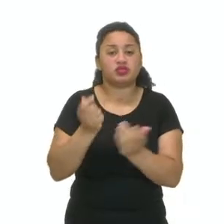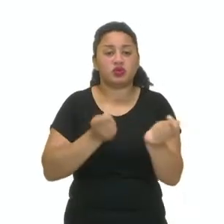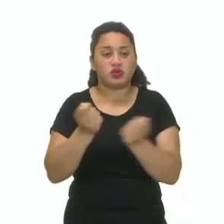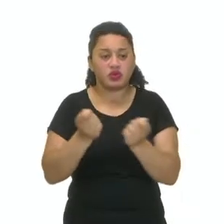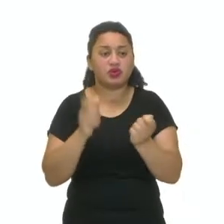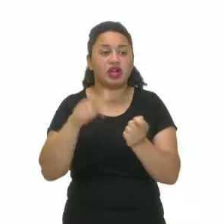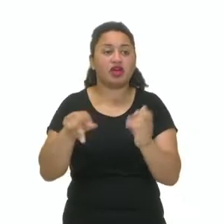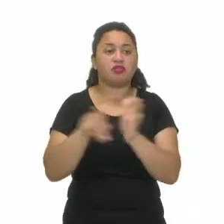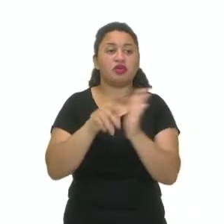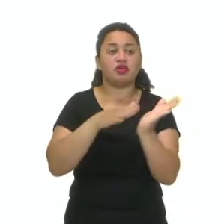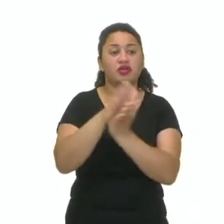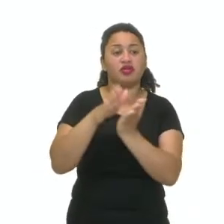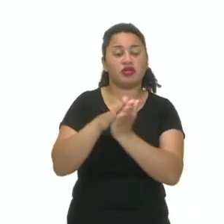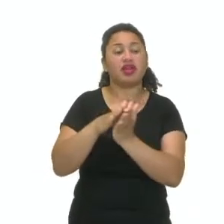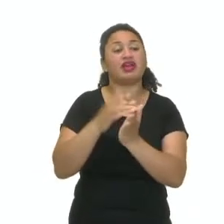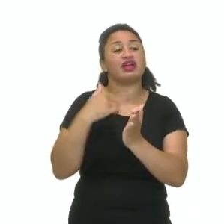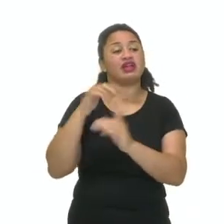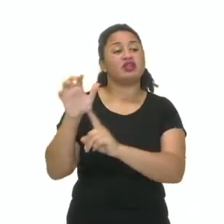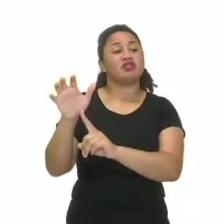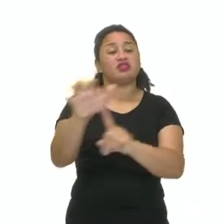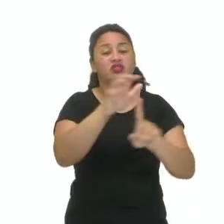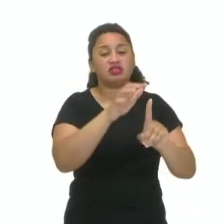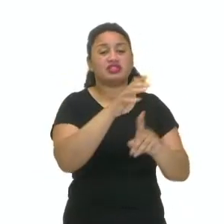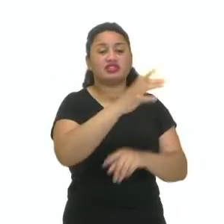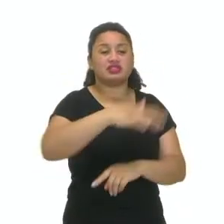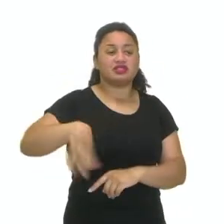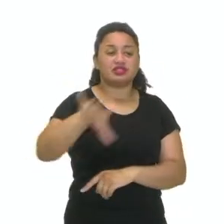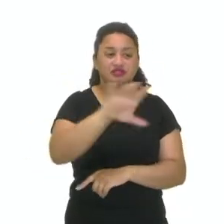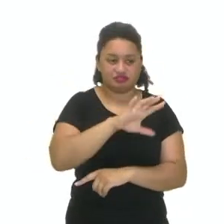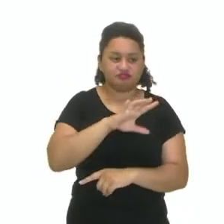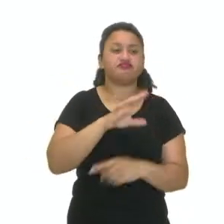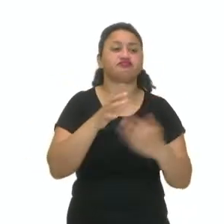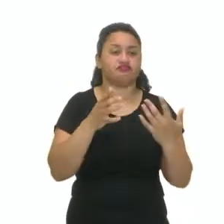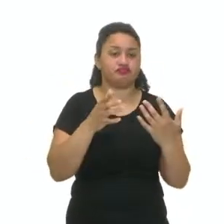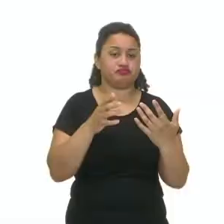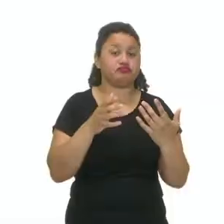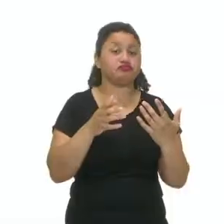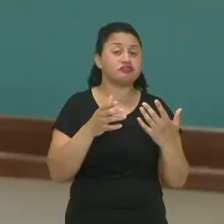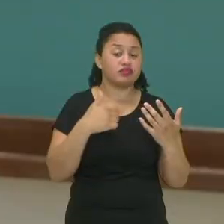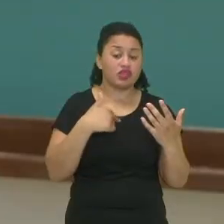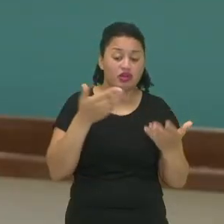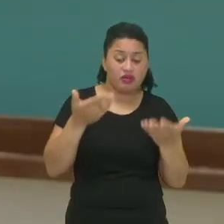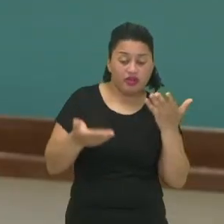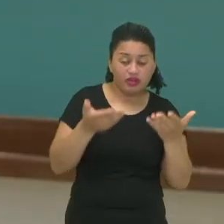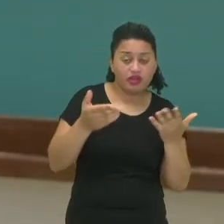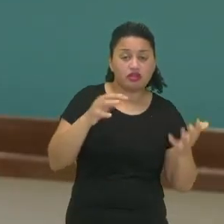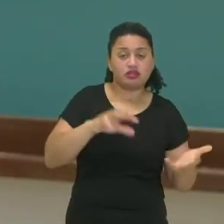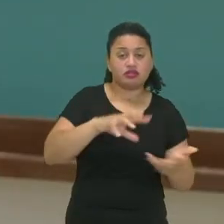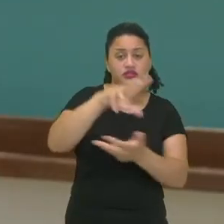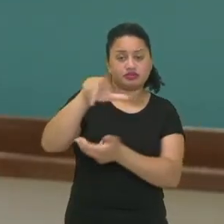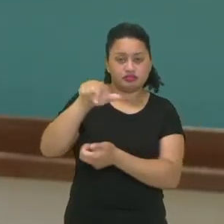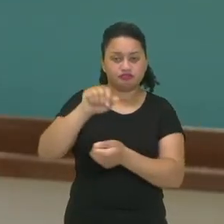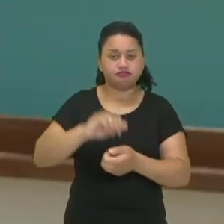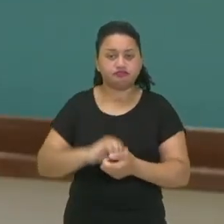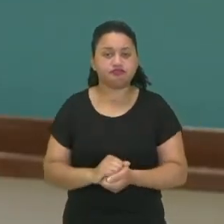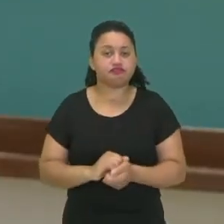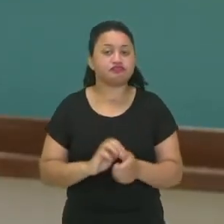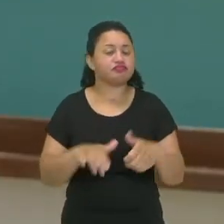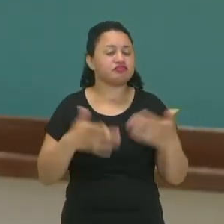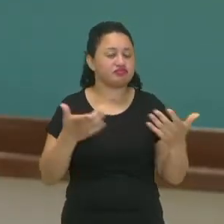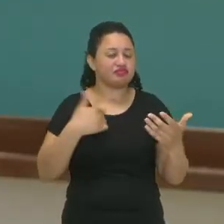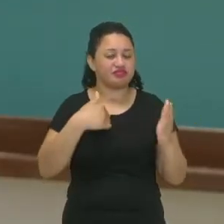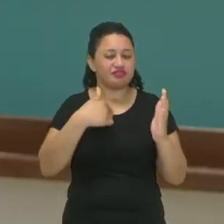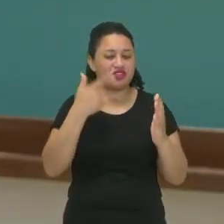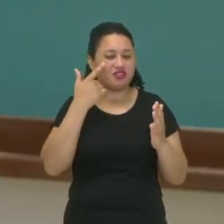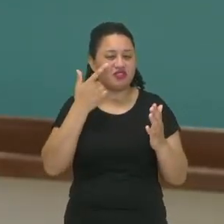consumismo que degrada o meio e afeta o desequilíbrio do planeta. Então aqui nisso que a gente acabou